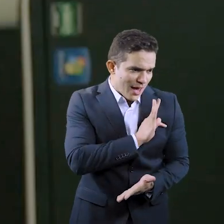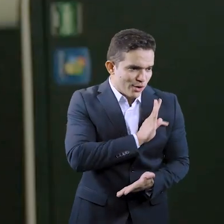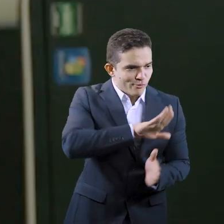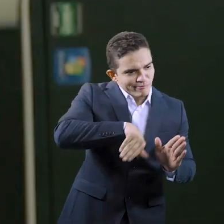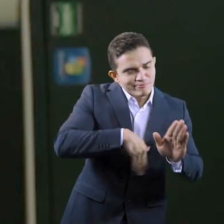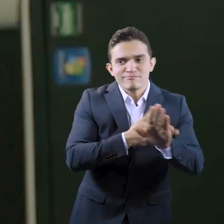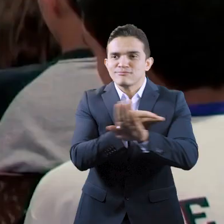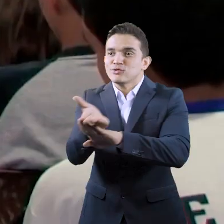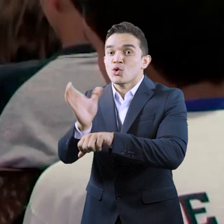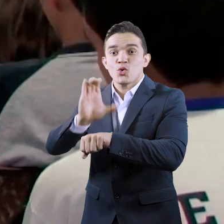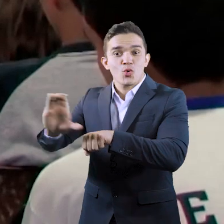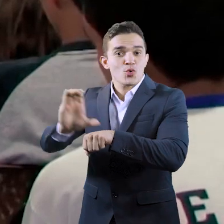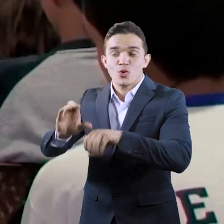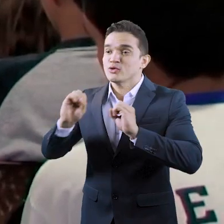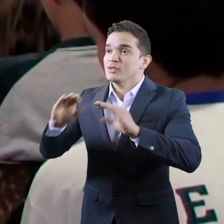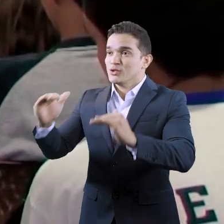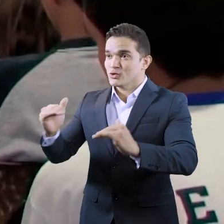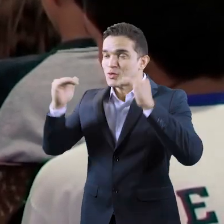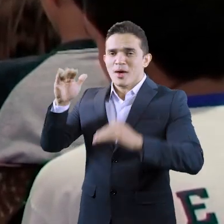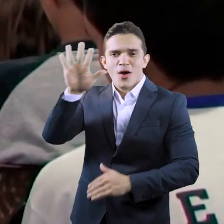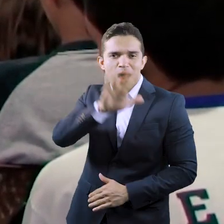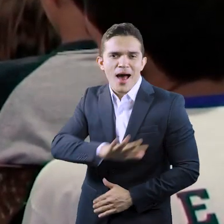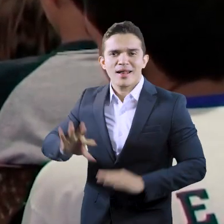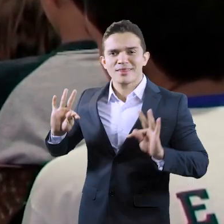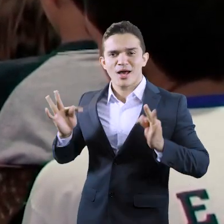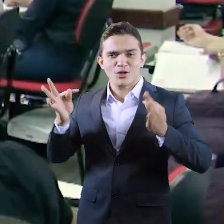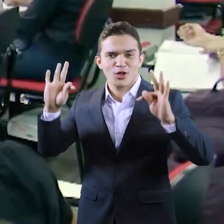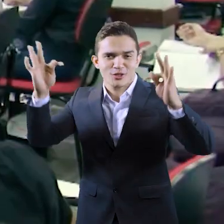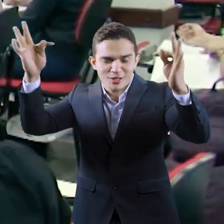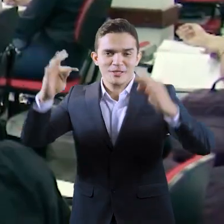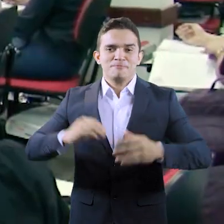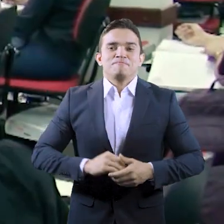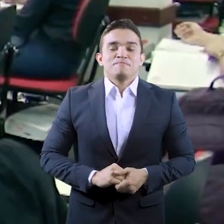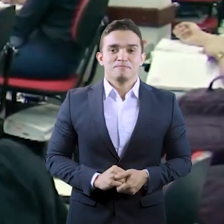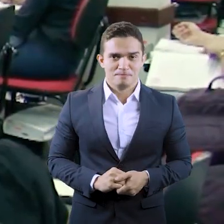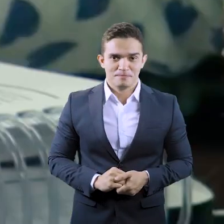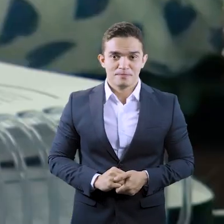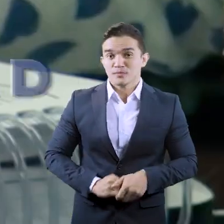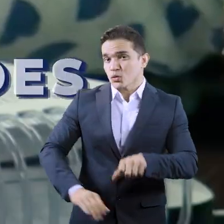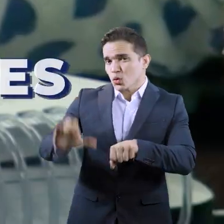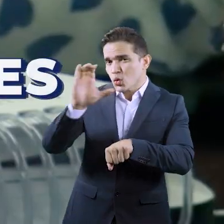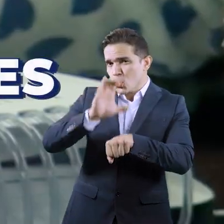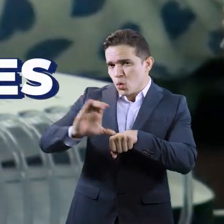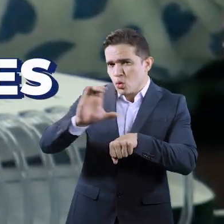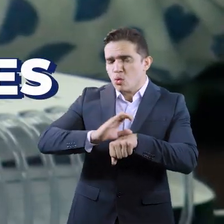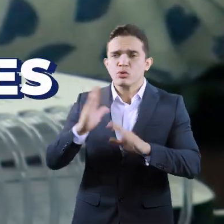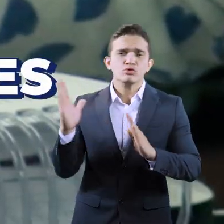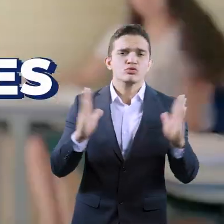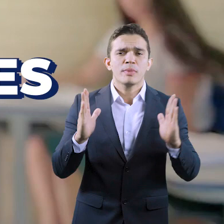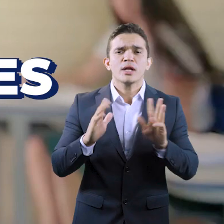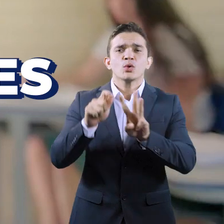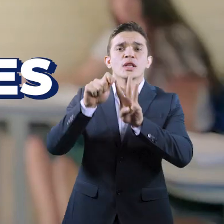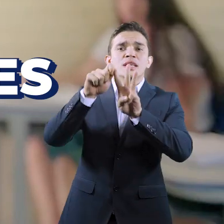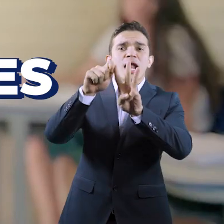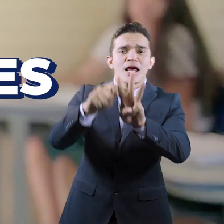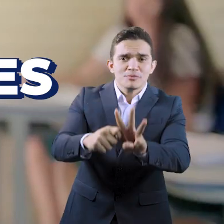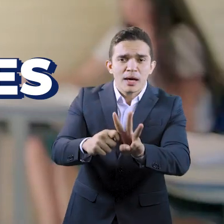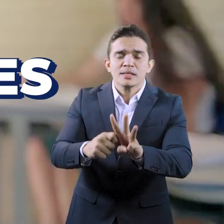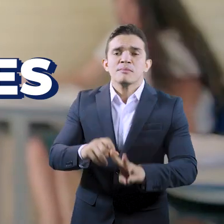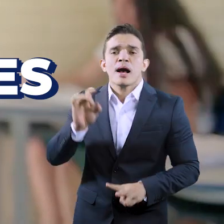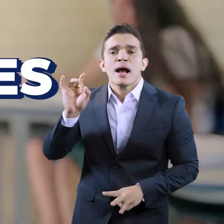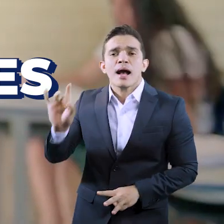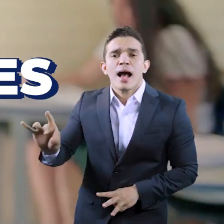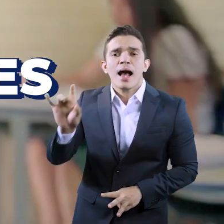cursos técnicos em cursos superiores de tecnologia. O curso terá duração de 3 meses para cada uma